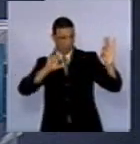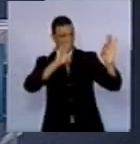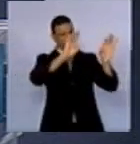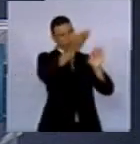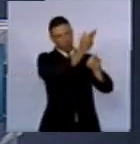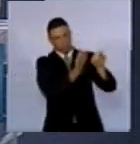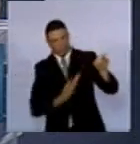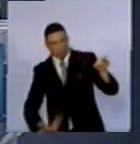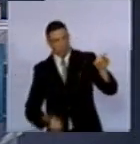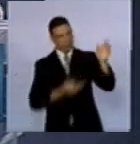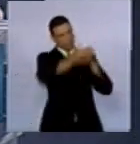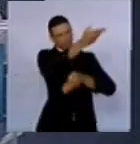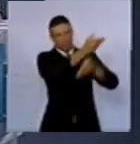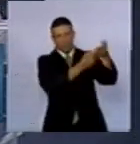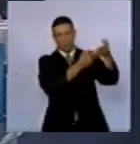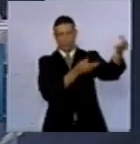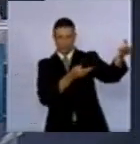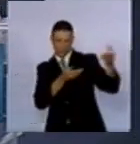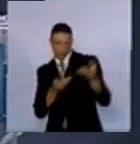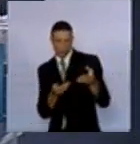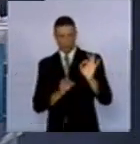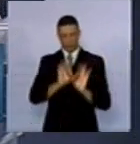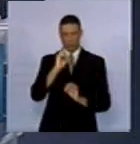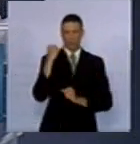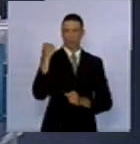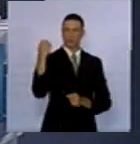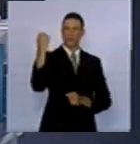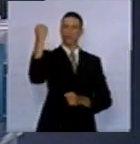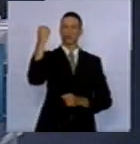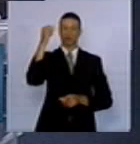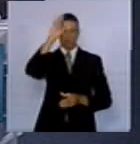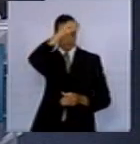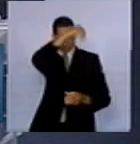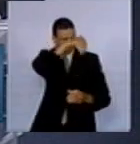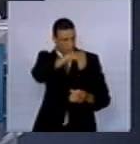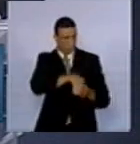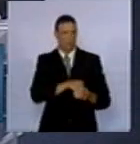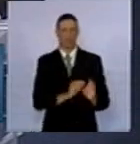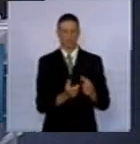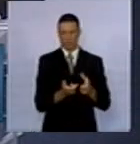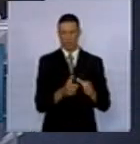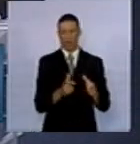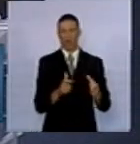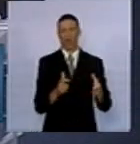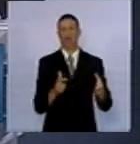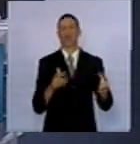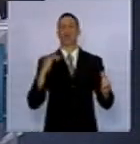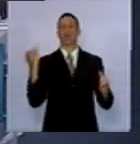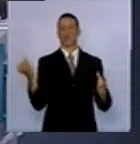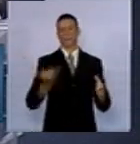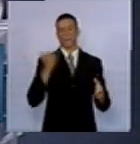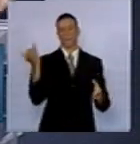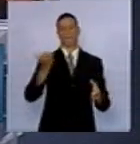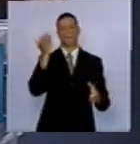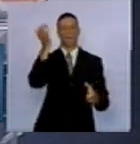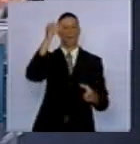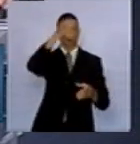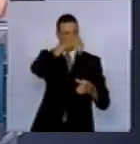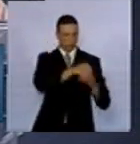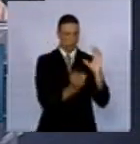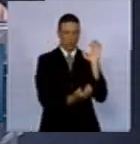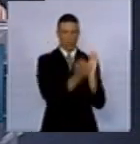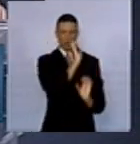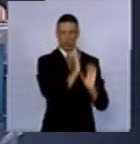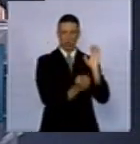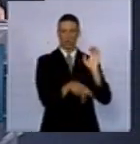educação como é lá também tem uma força e faz parte é de um crescimento importante dentro da